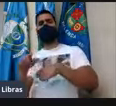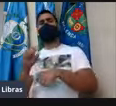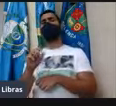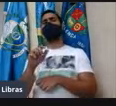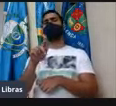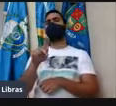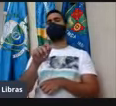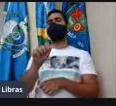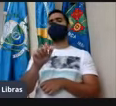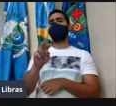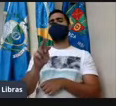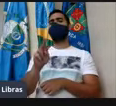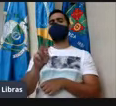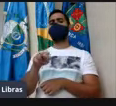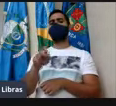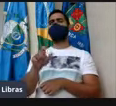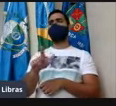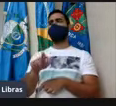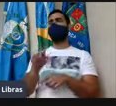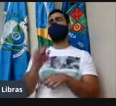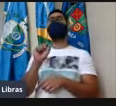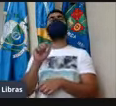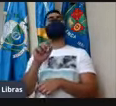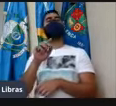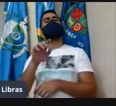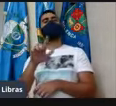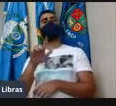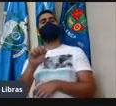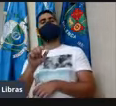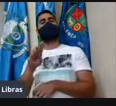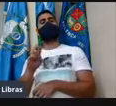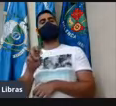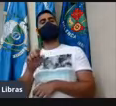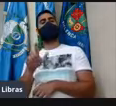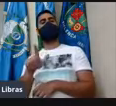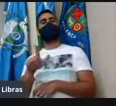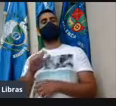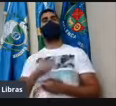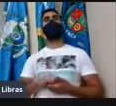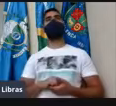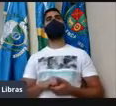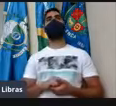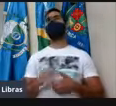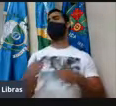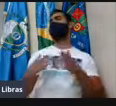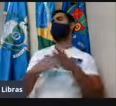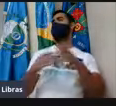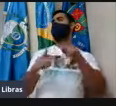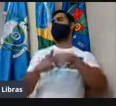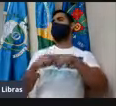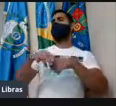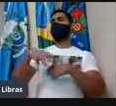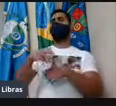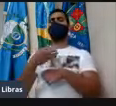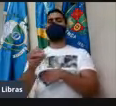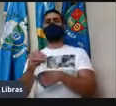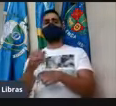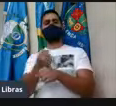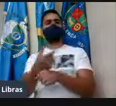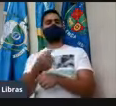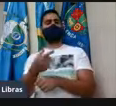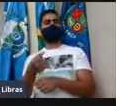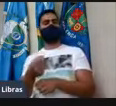e o que é laboral. A parte patronal, até março de